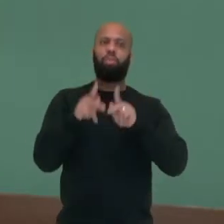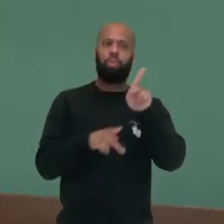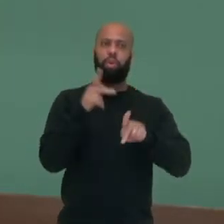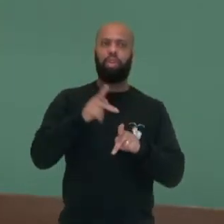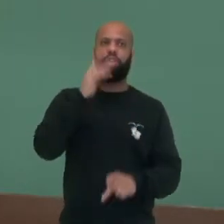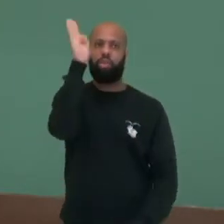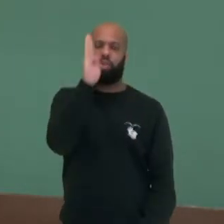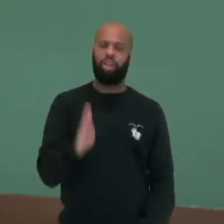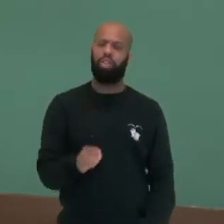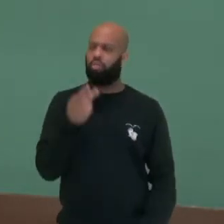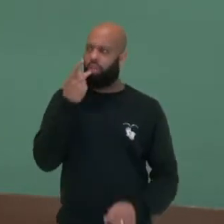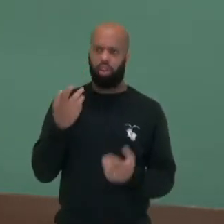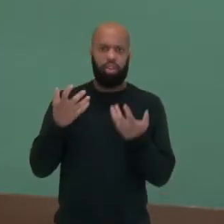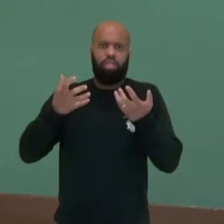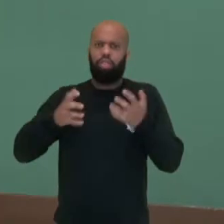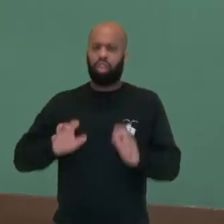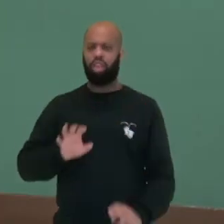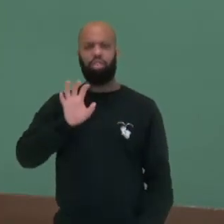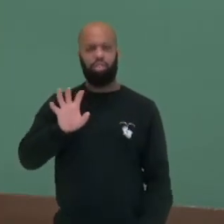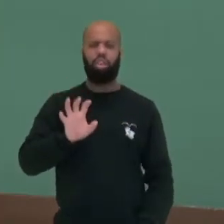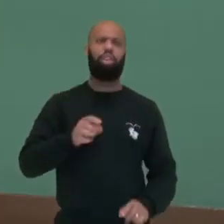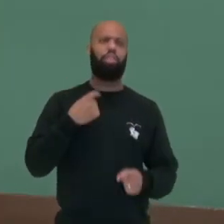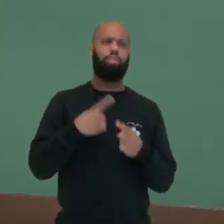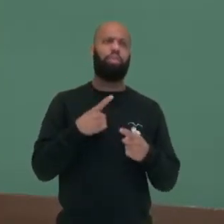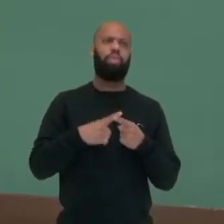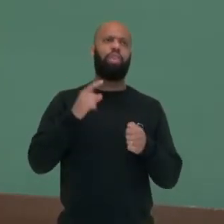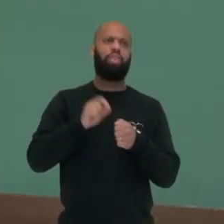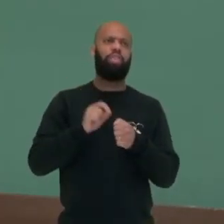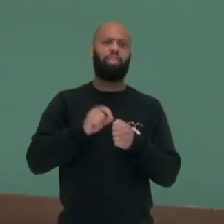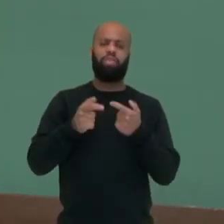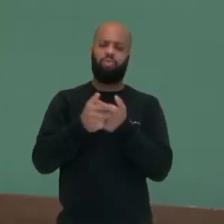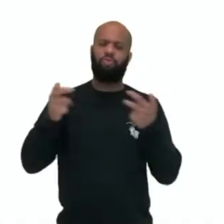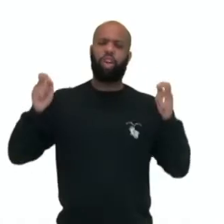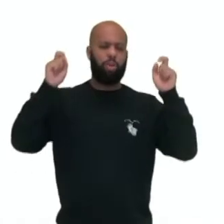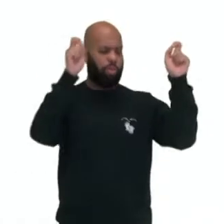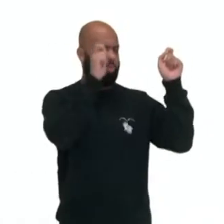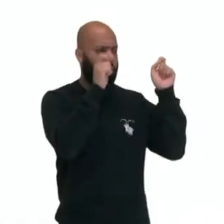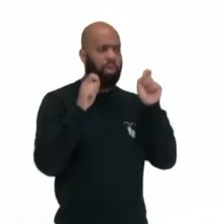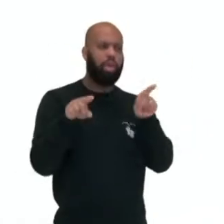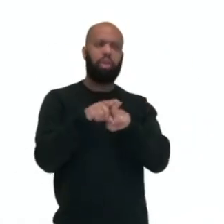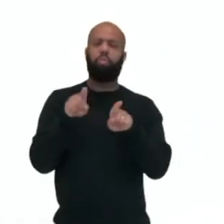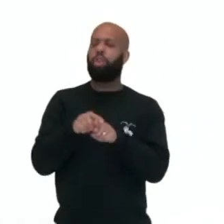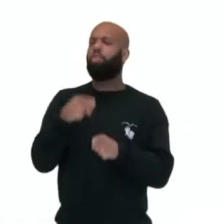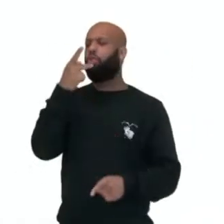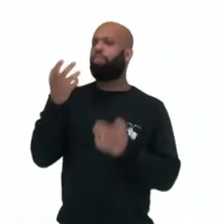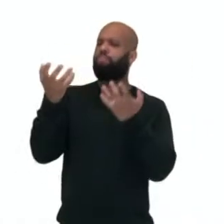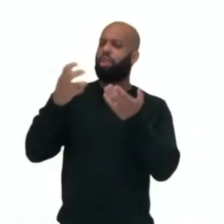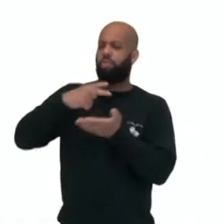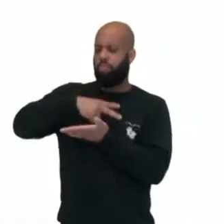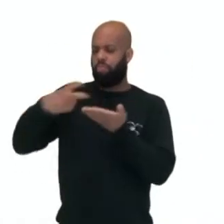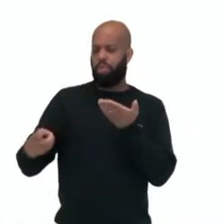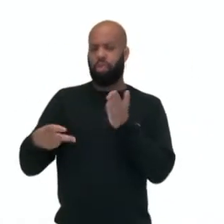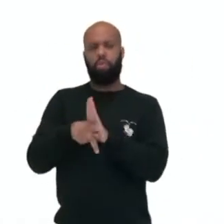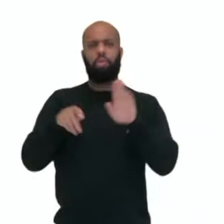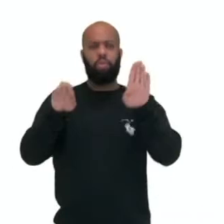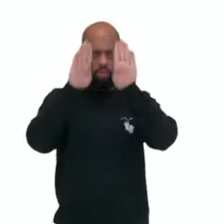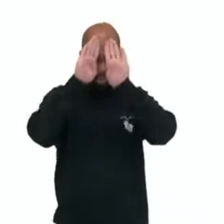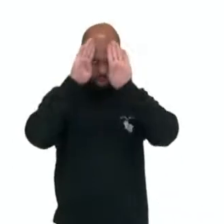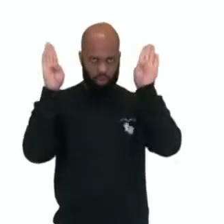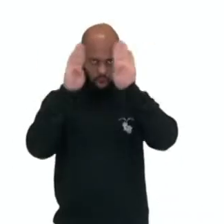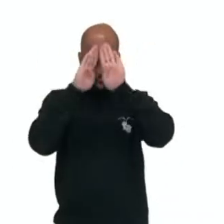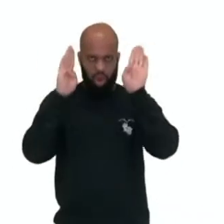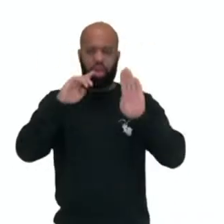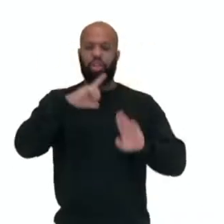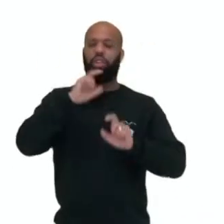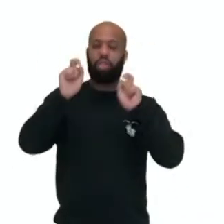brasileira reagiu às notícias, promovendo grandes manifestações exigindo o impeachment de Fernando Collor.